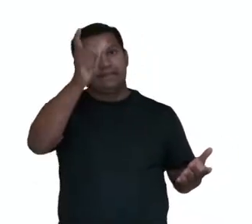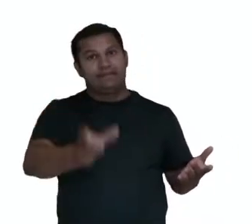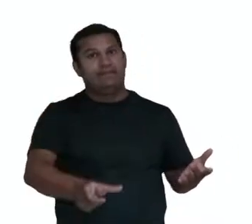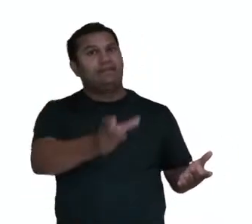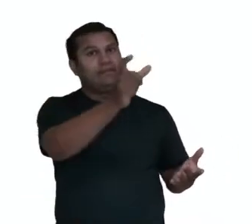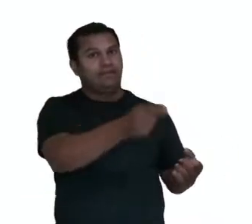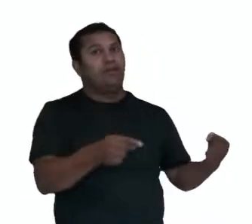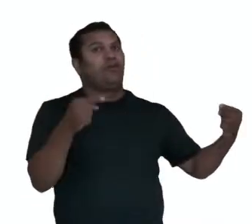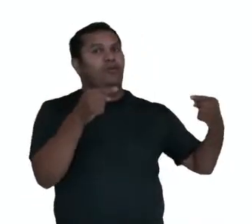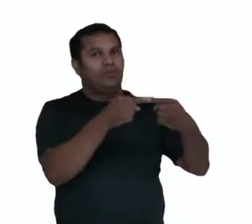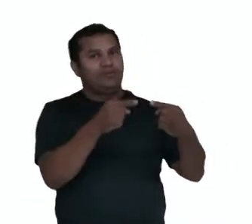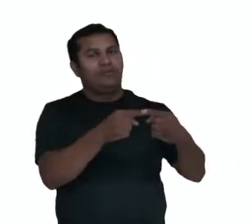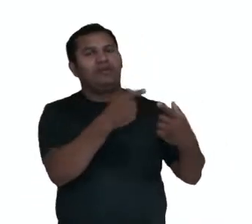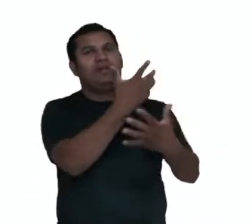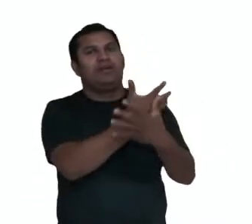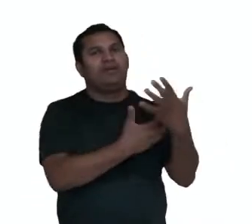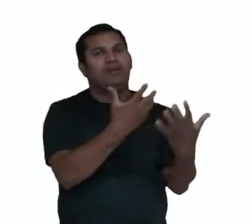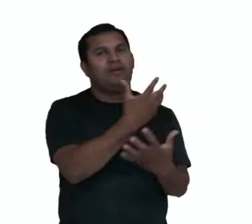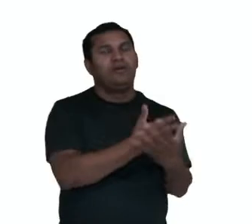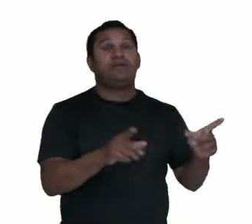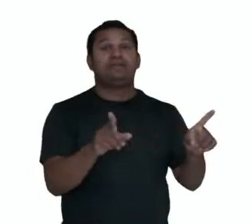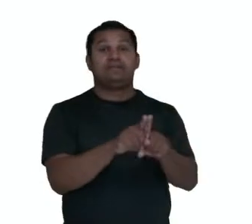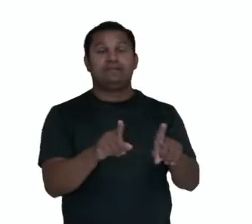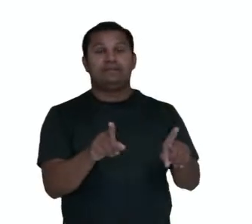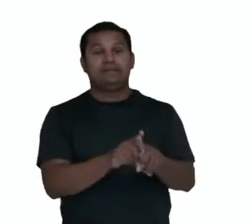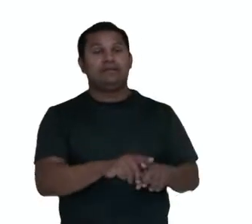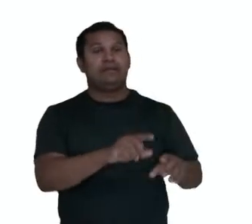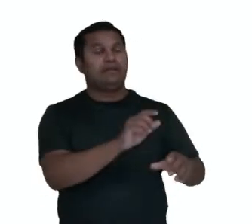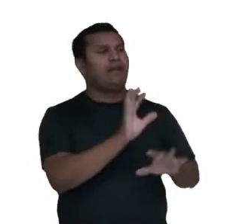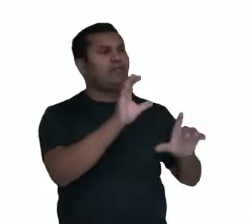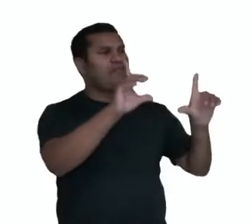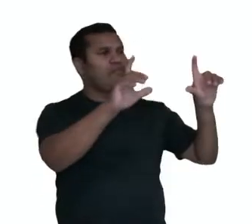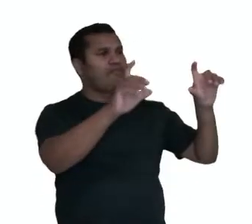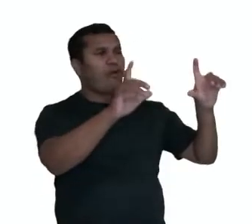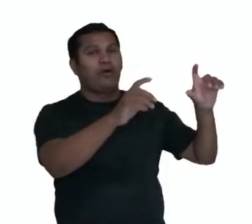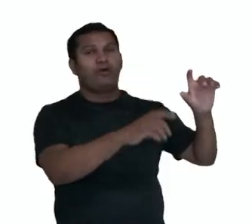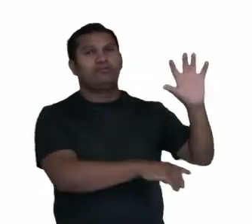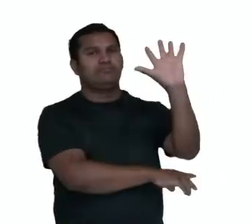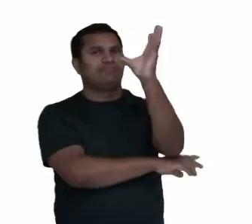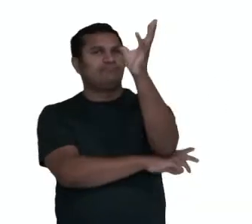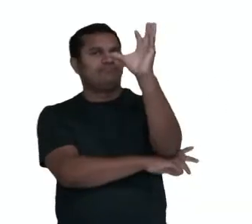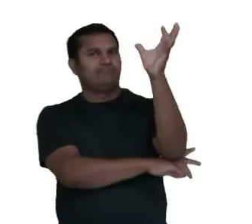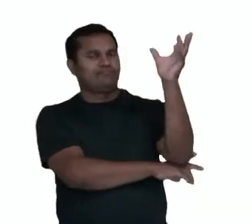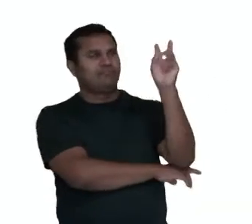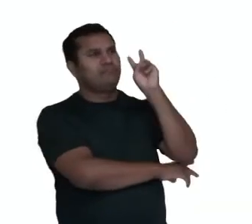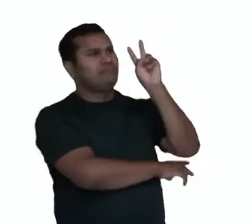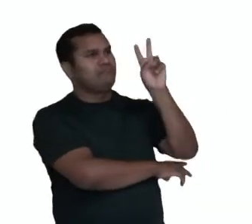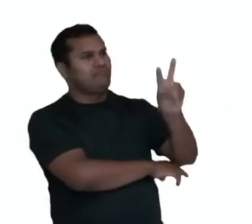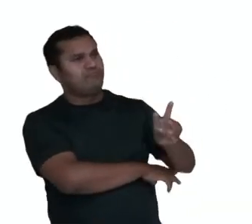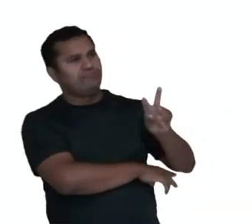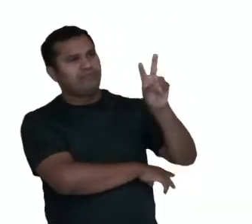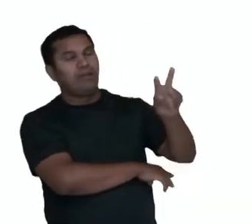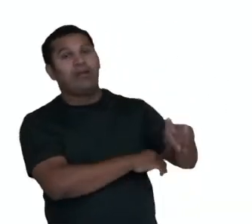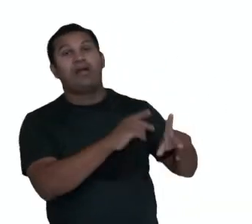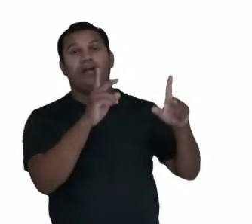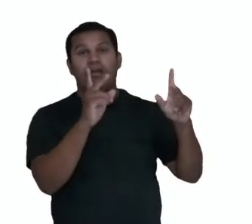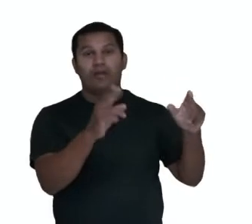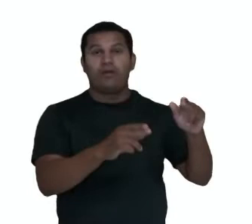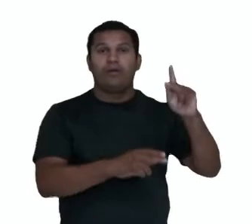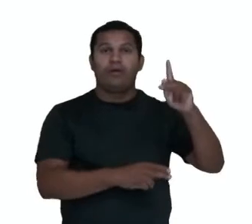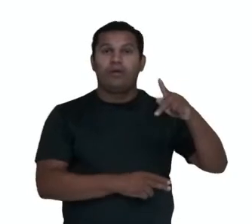mas uma paisagem, uma pintura, uma foto, uma dança, um gesto, um conto podem estar carregados de